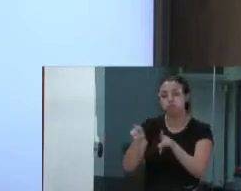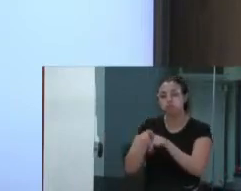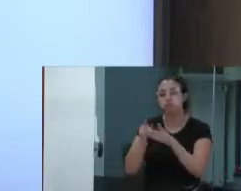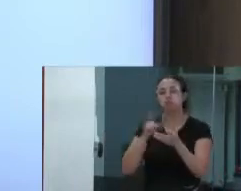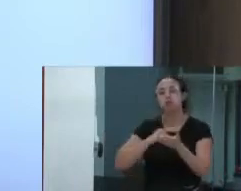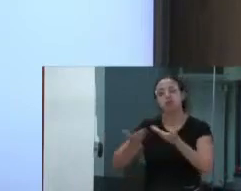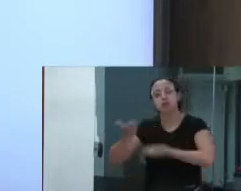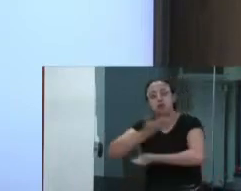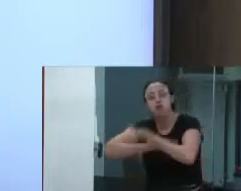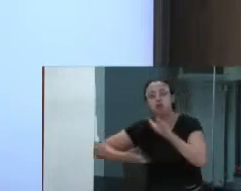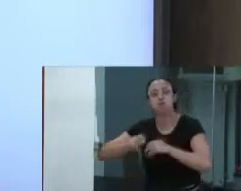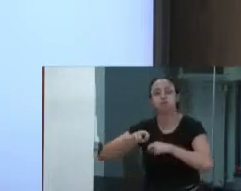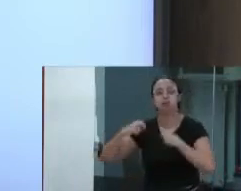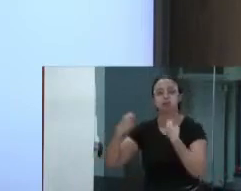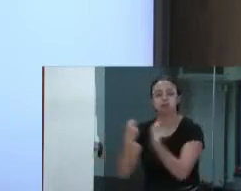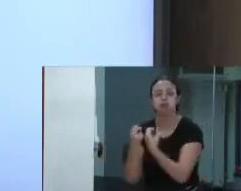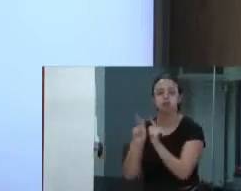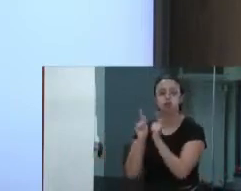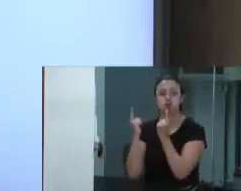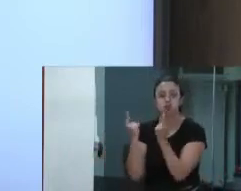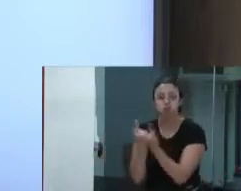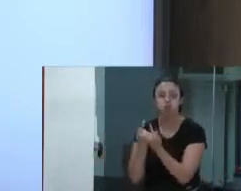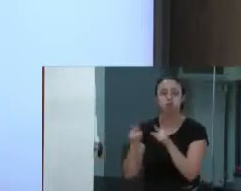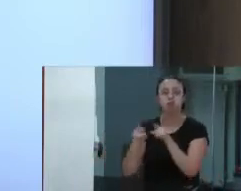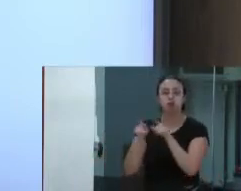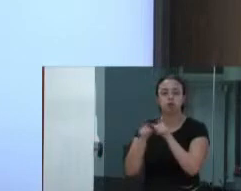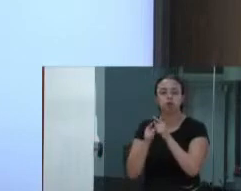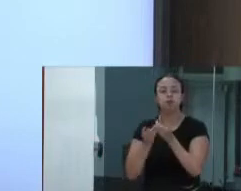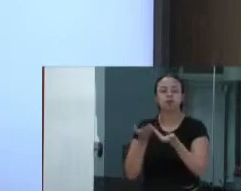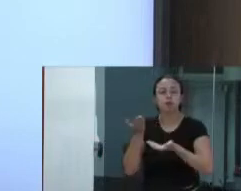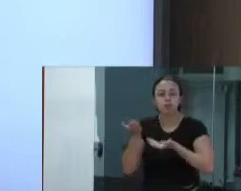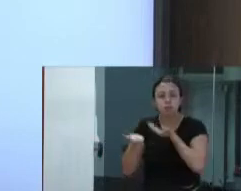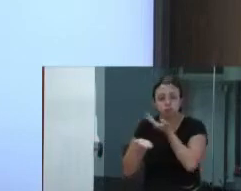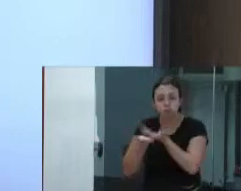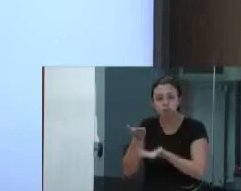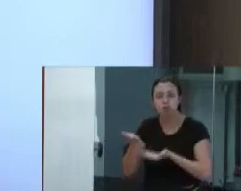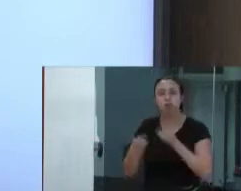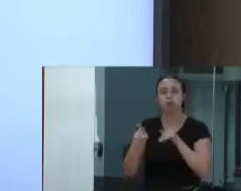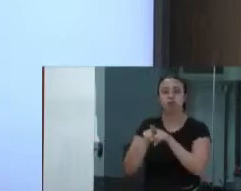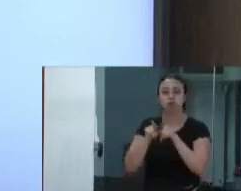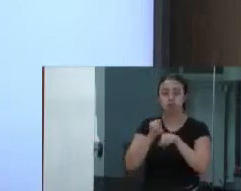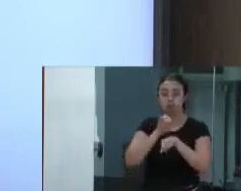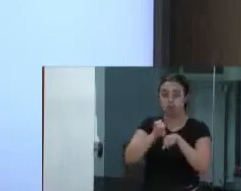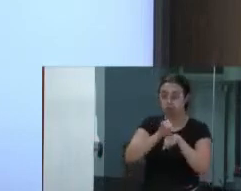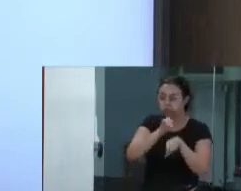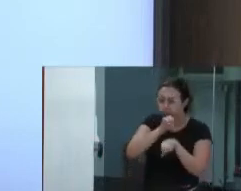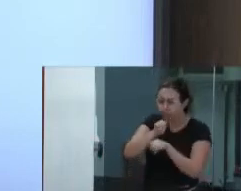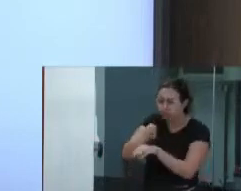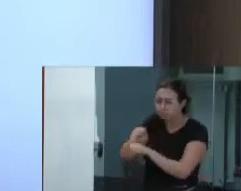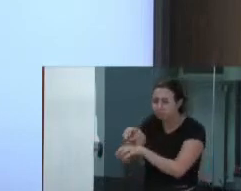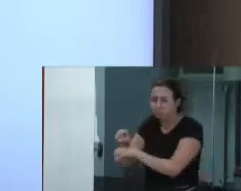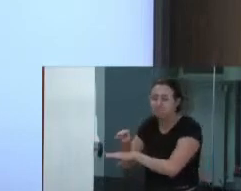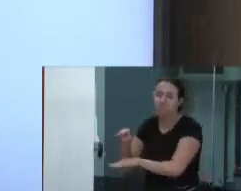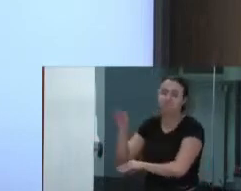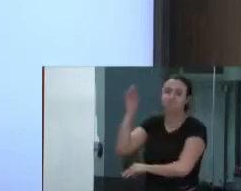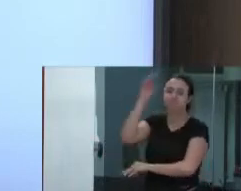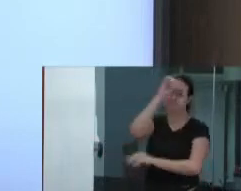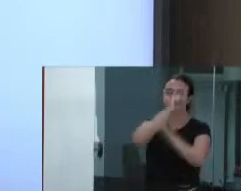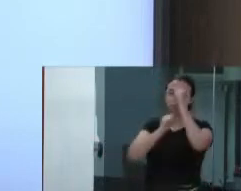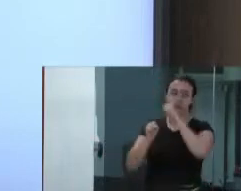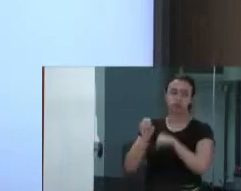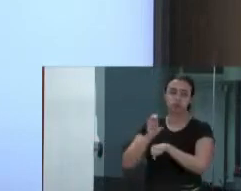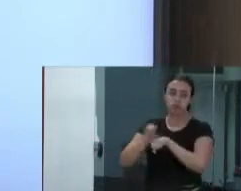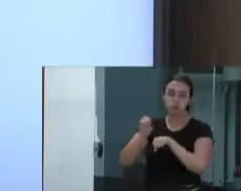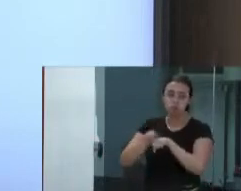grupo, orientação, acolhida, encaminhamentos. Né. Nós tivemos aí as capacitações dessas mulheres, através de cursos de